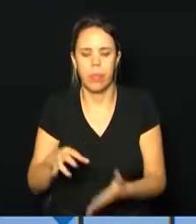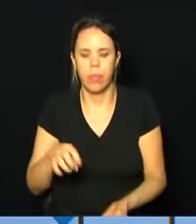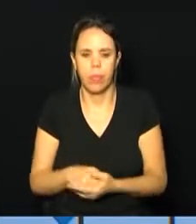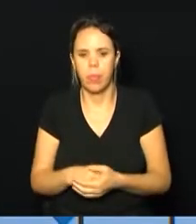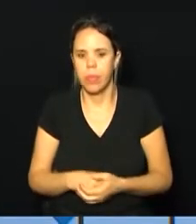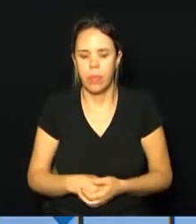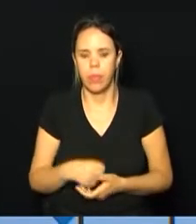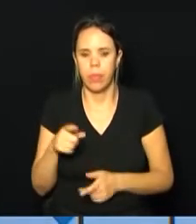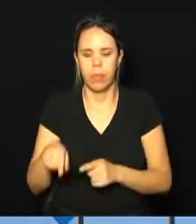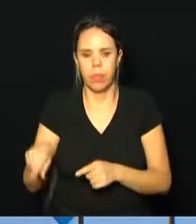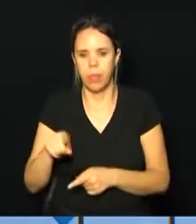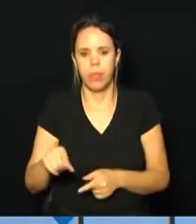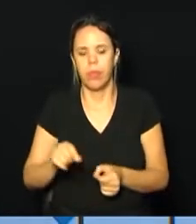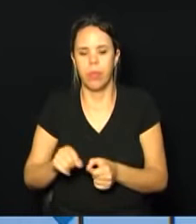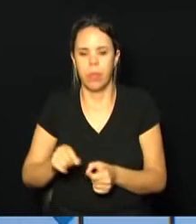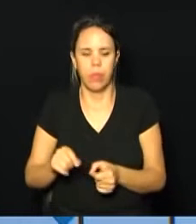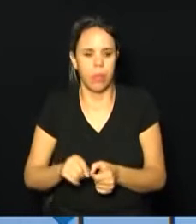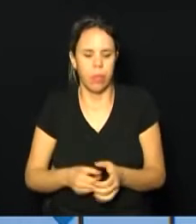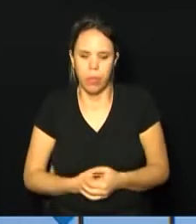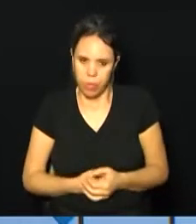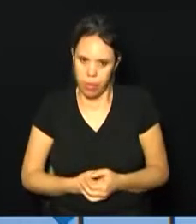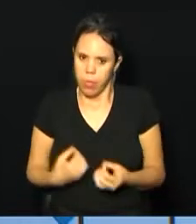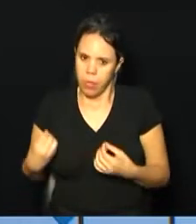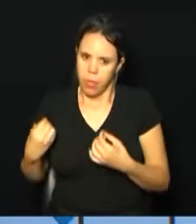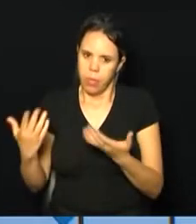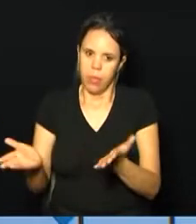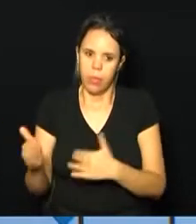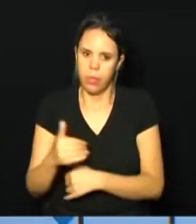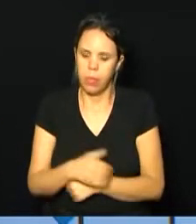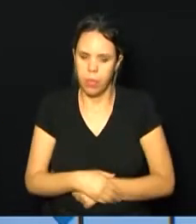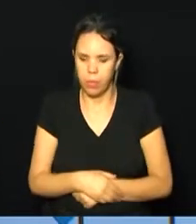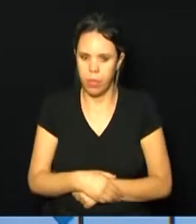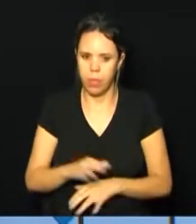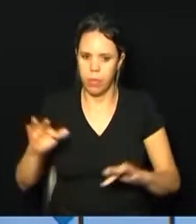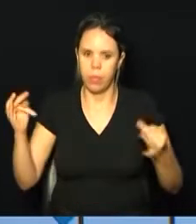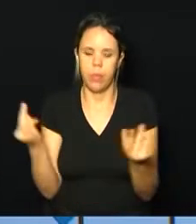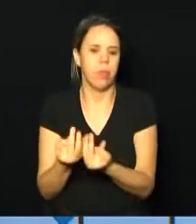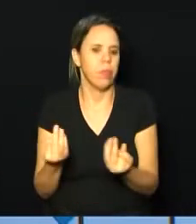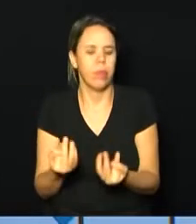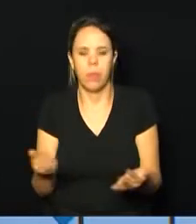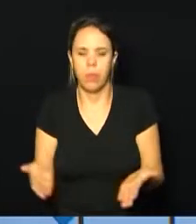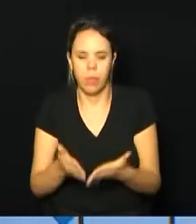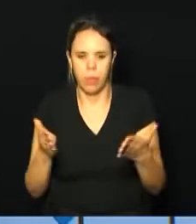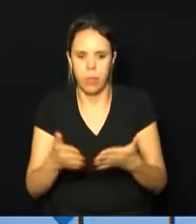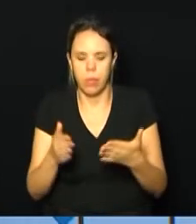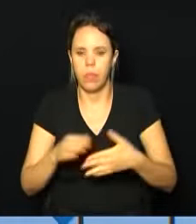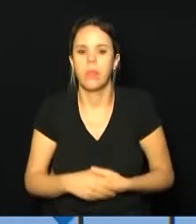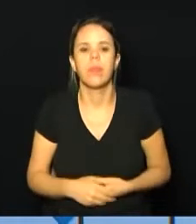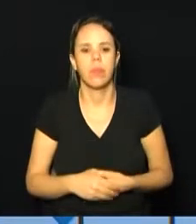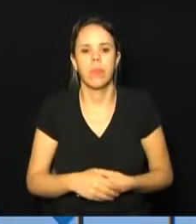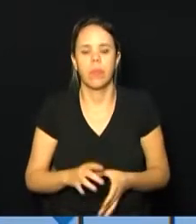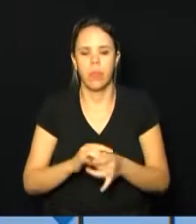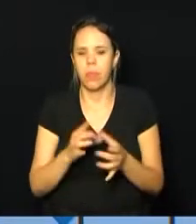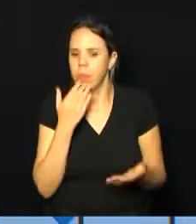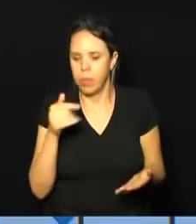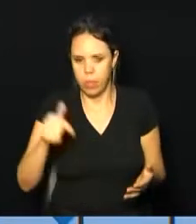credenciadas e elas é quem fazem aí a entrega das cestas básicas para as famílias em vulnerabilidade social. Quer deixar seu